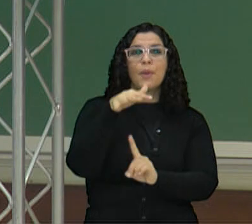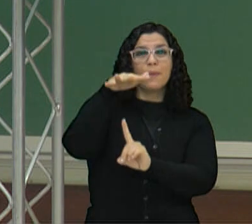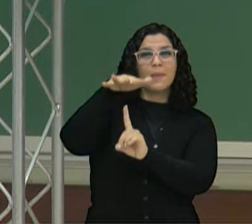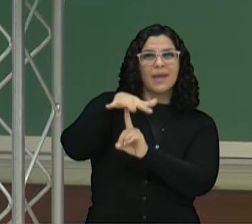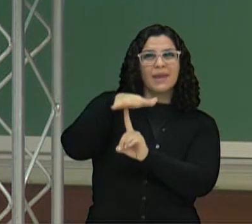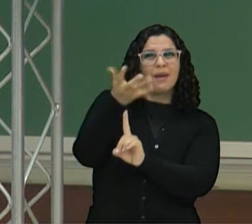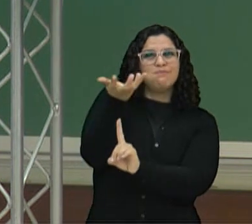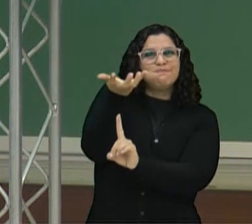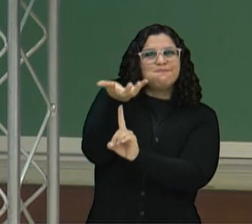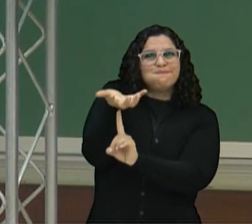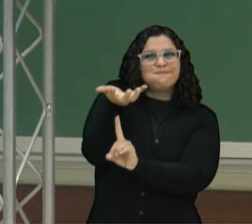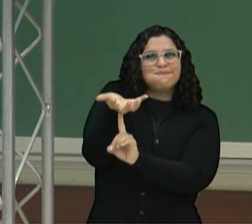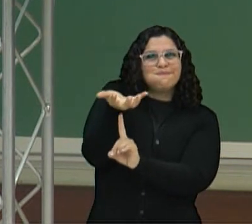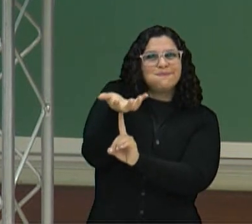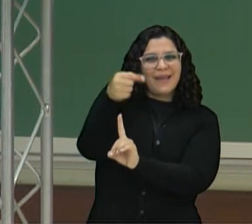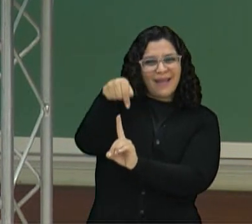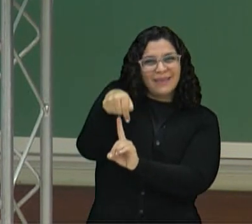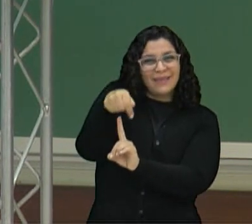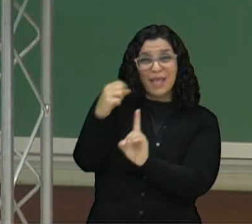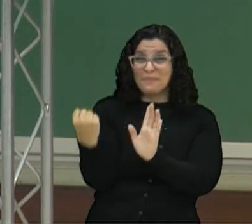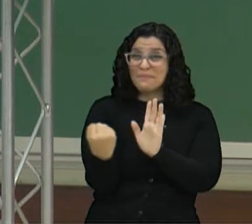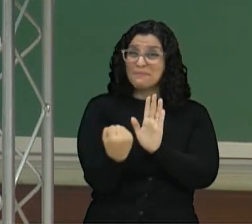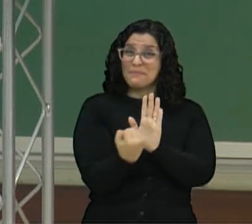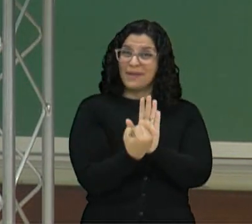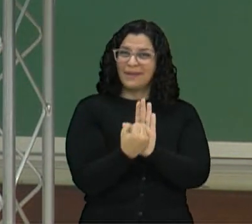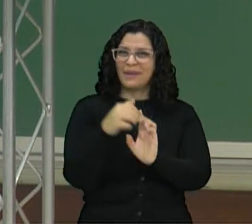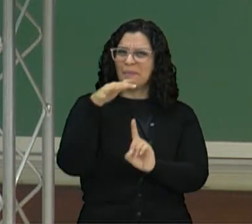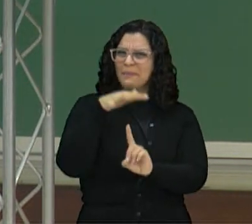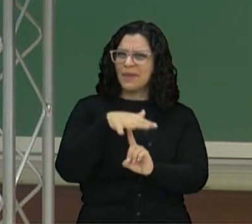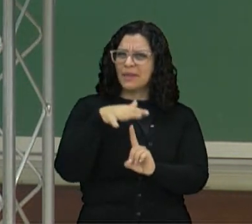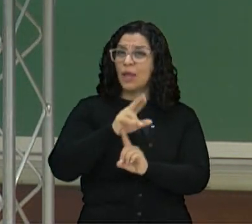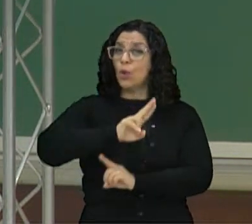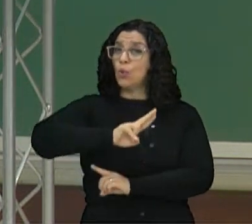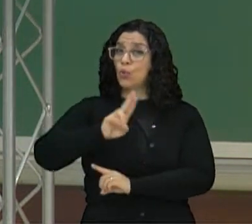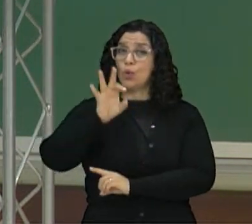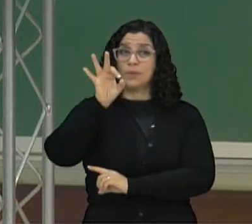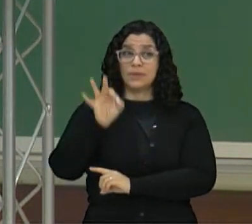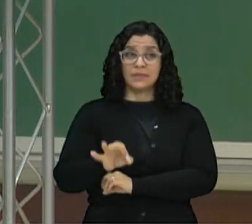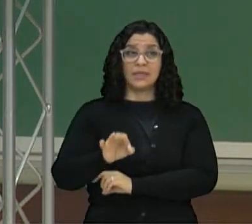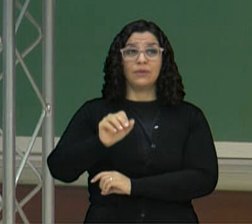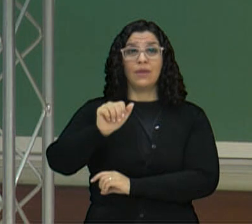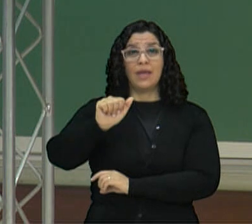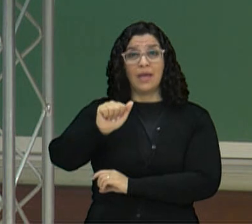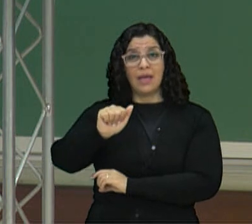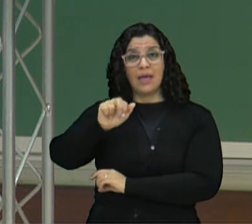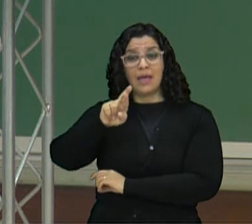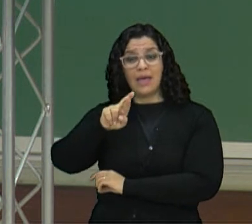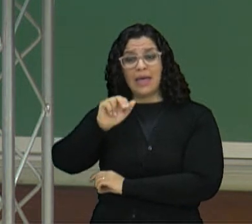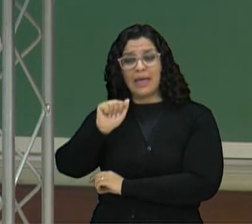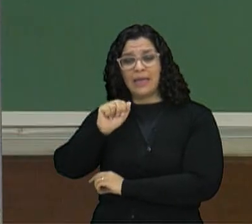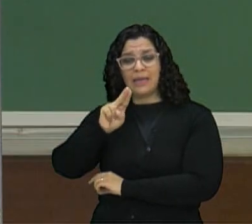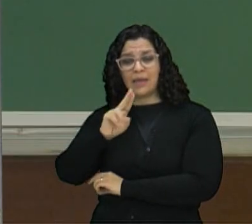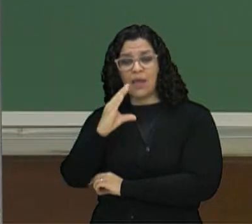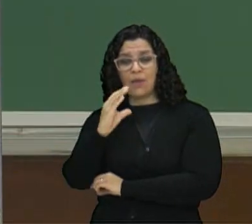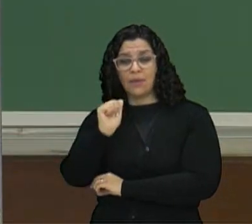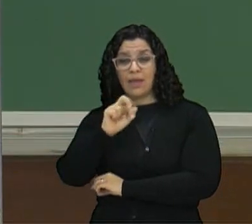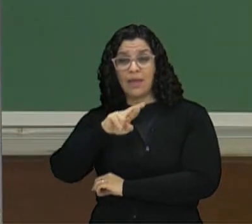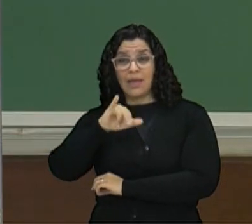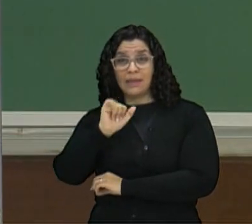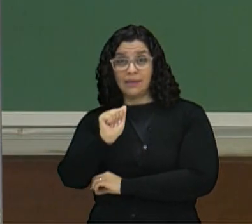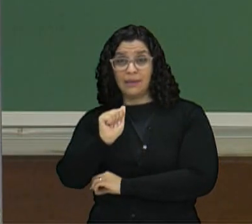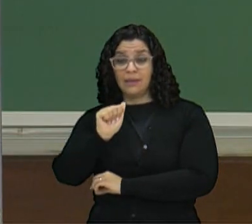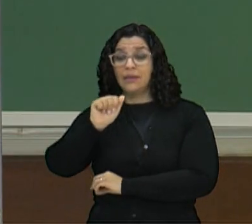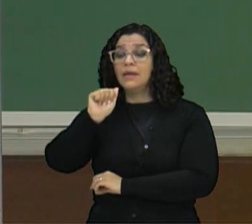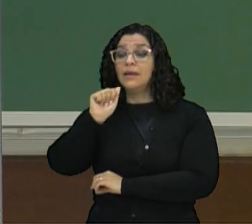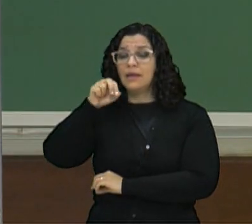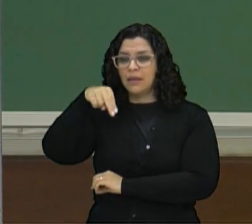Paraná, nossa árvore símbolo do estado do Paraná. O nome científico é Araucária angustifolia. Será que